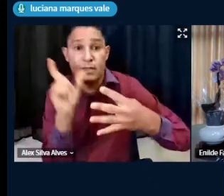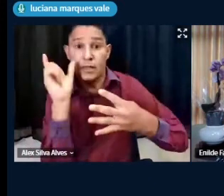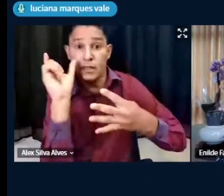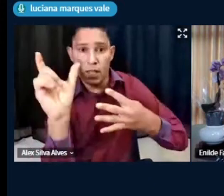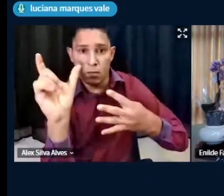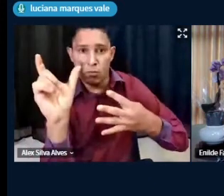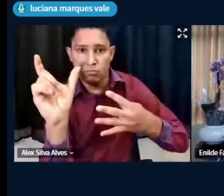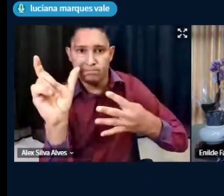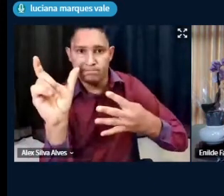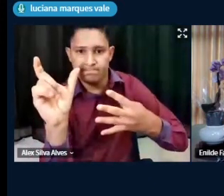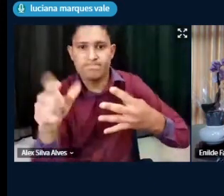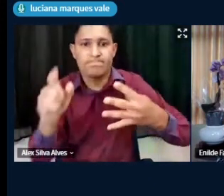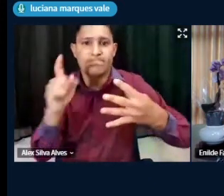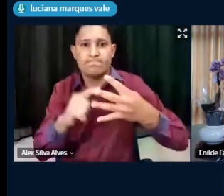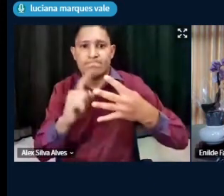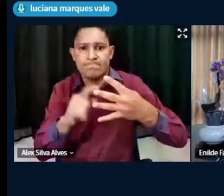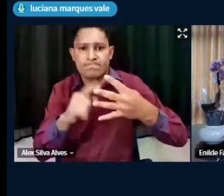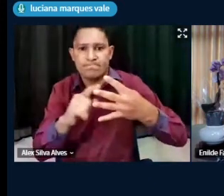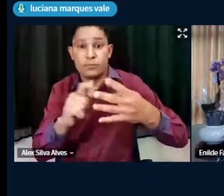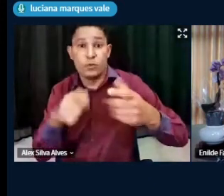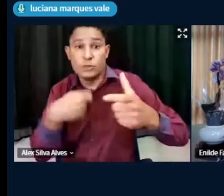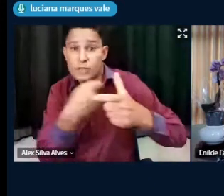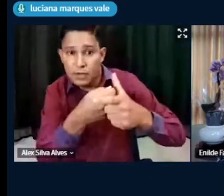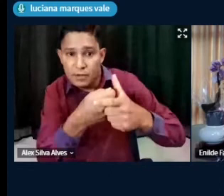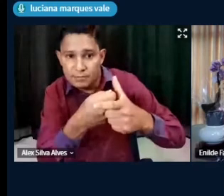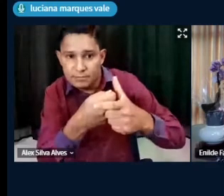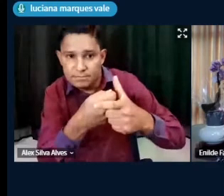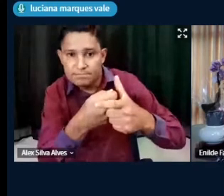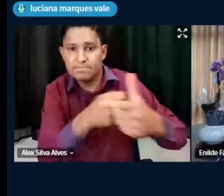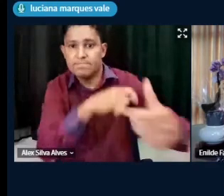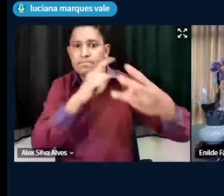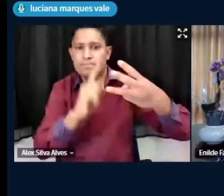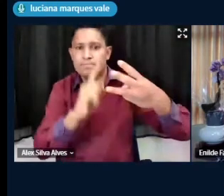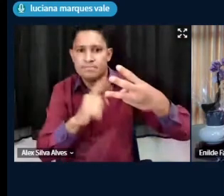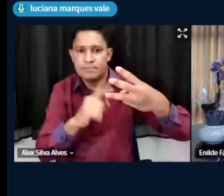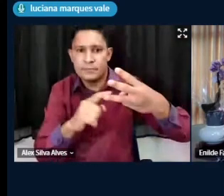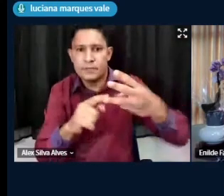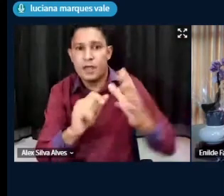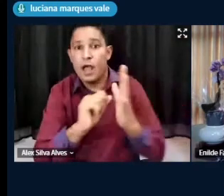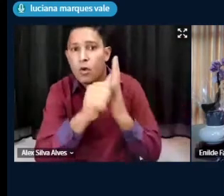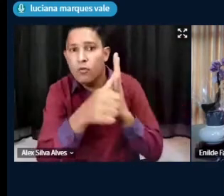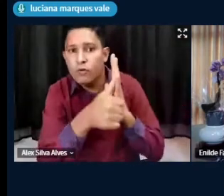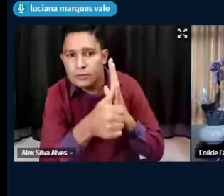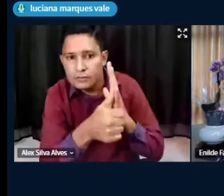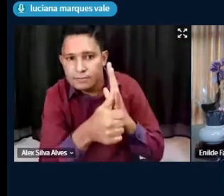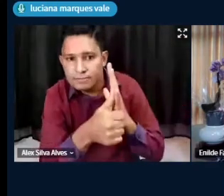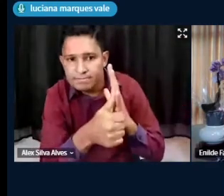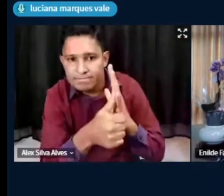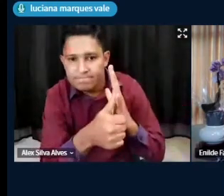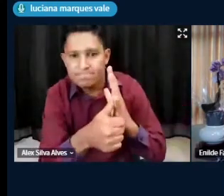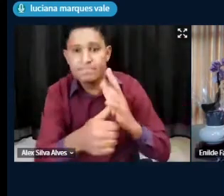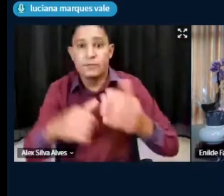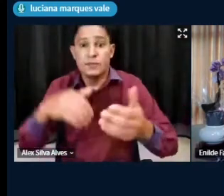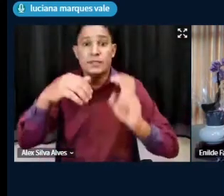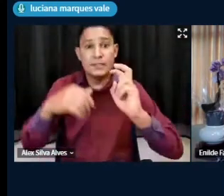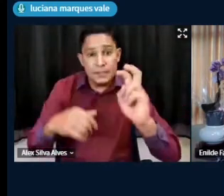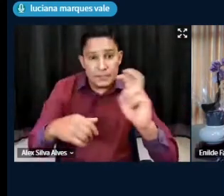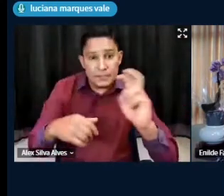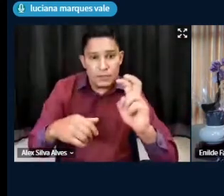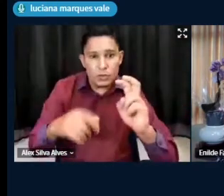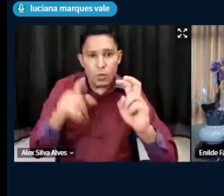quatro importantes que compõem. O primeiro é o termo, o segundo, o sinal termo, o